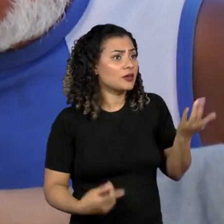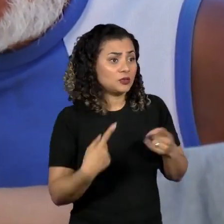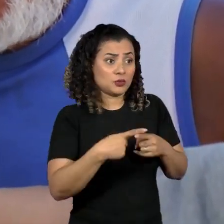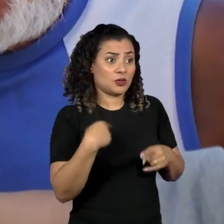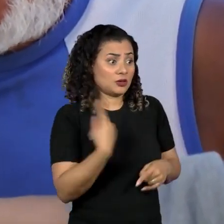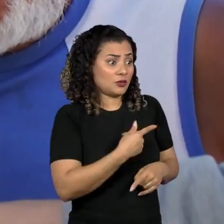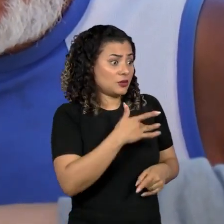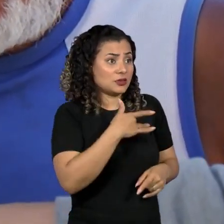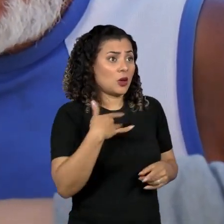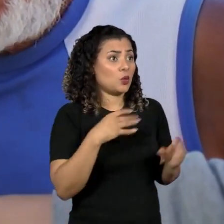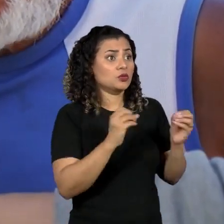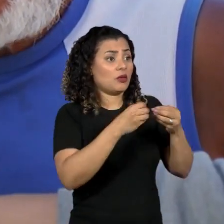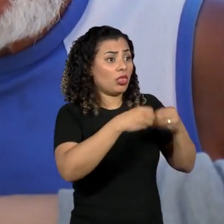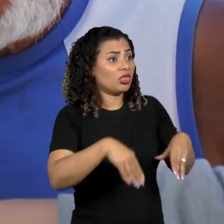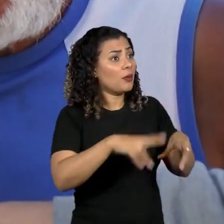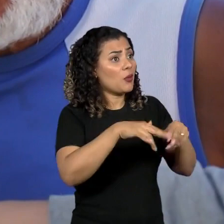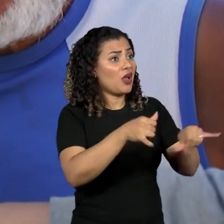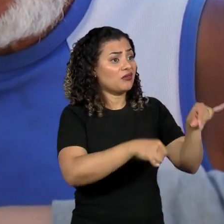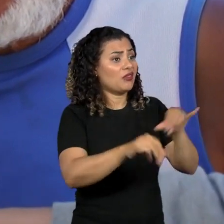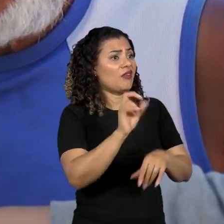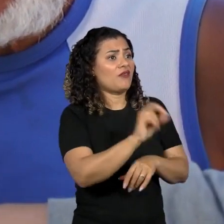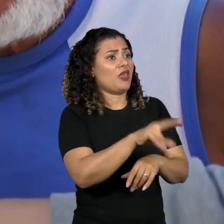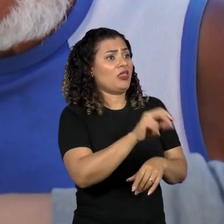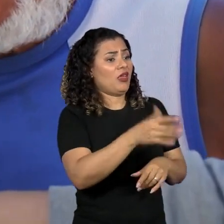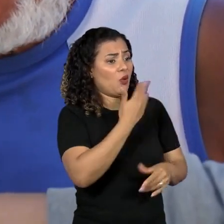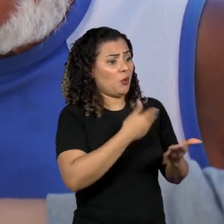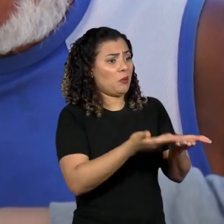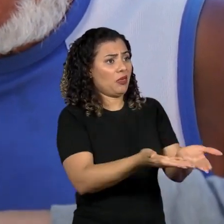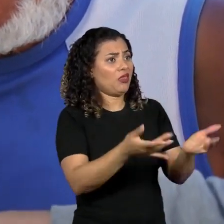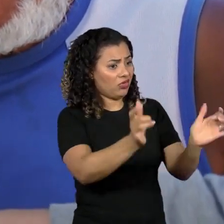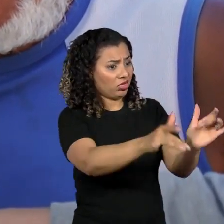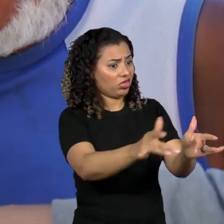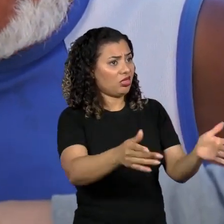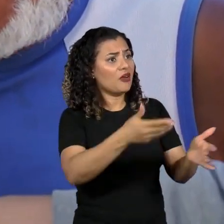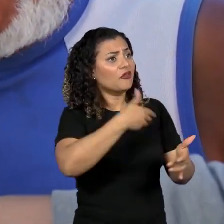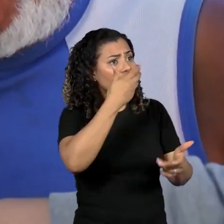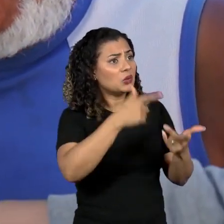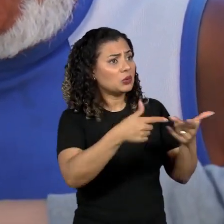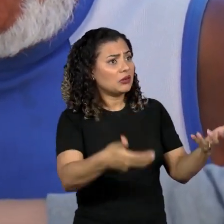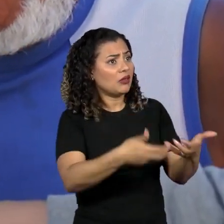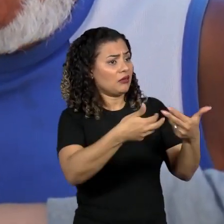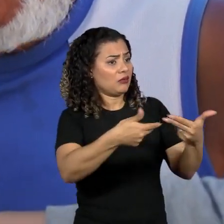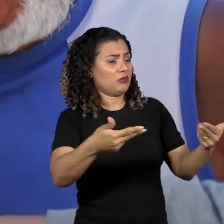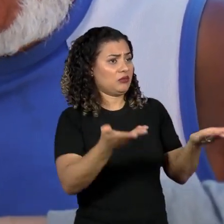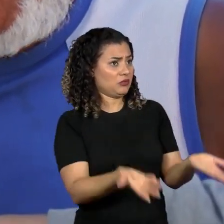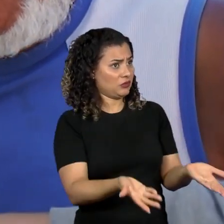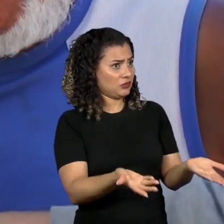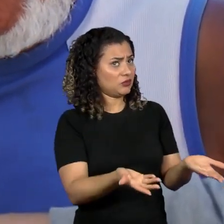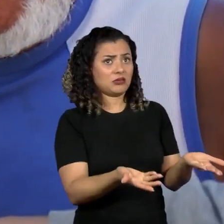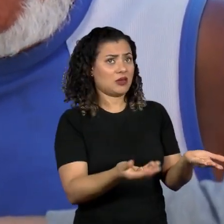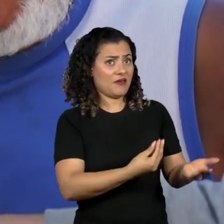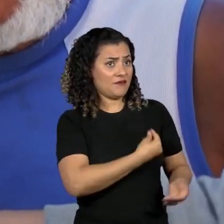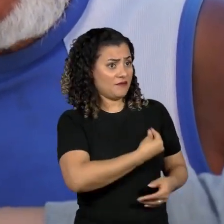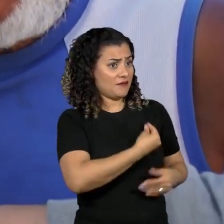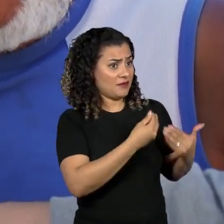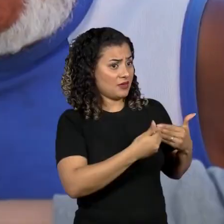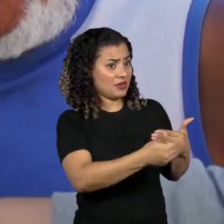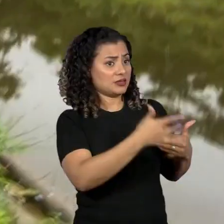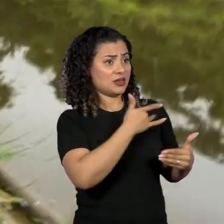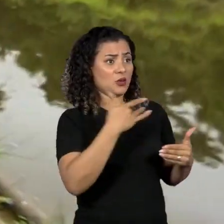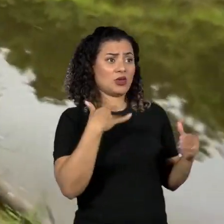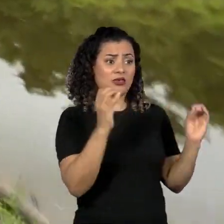tem mais saúde por causa do veneno, né, que tem nas comidas, né, nas frutas, nos legumes. A gente não levem uma vida mais saudável,